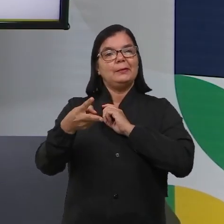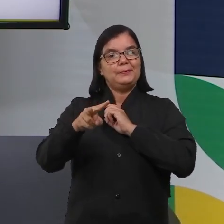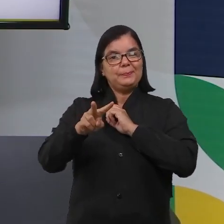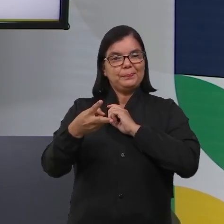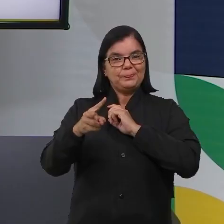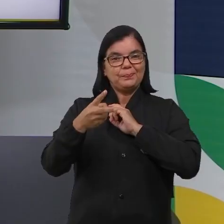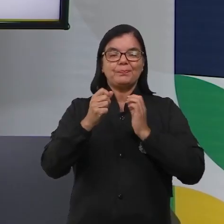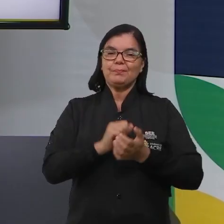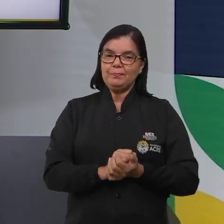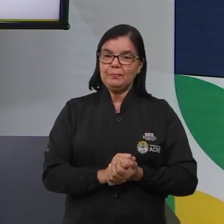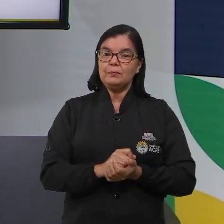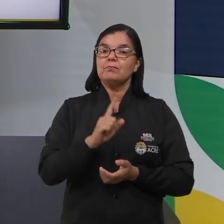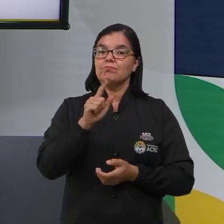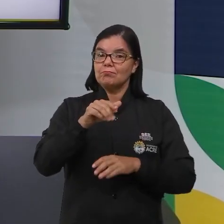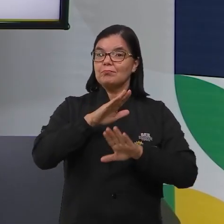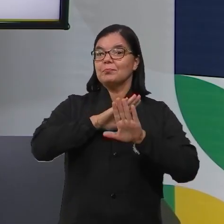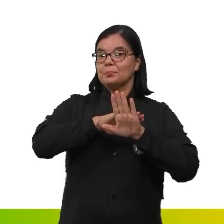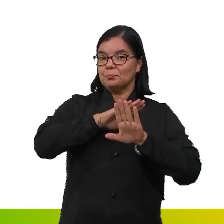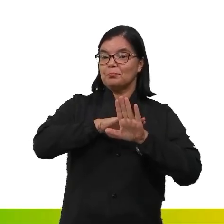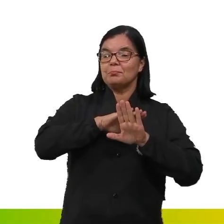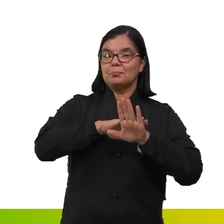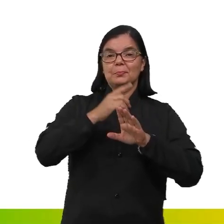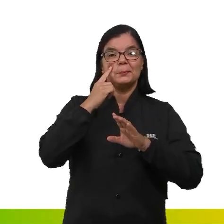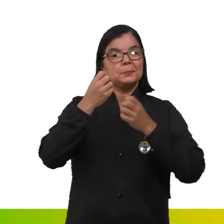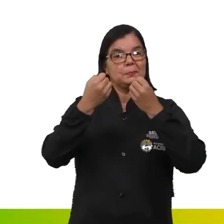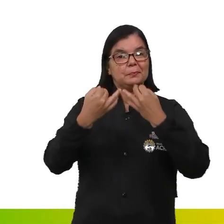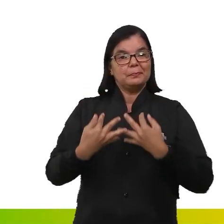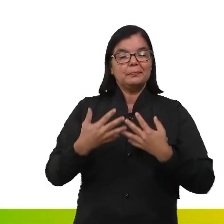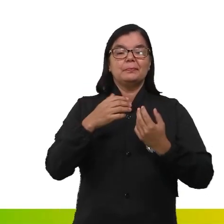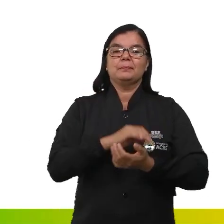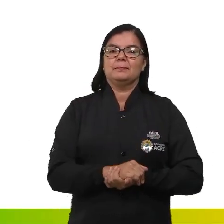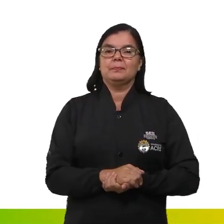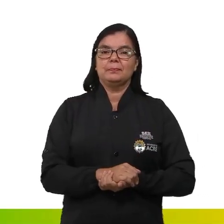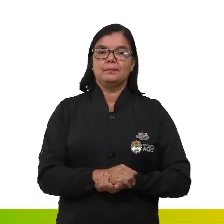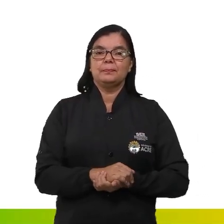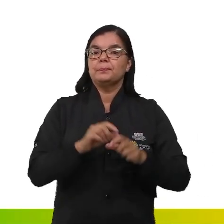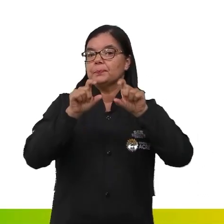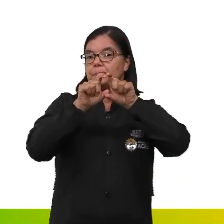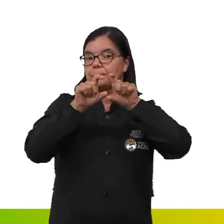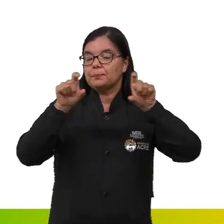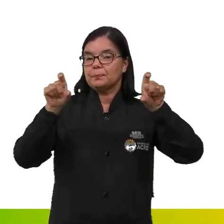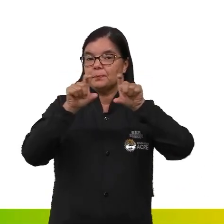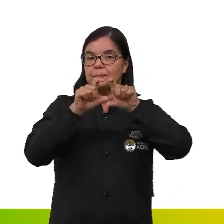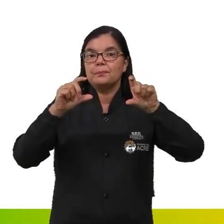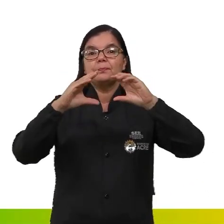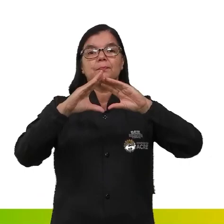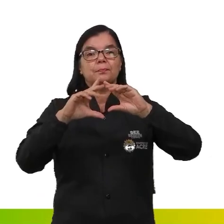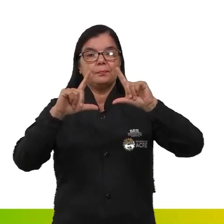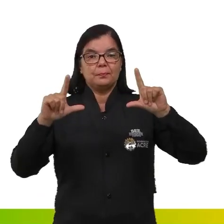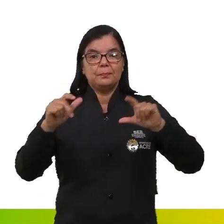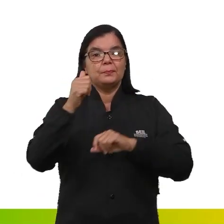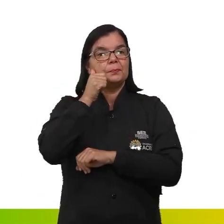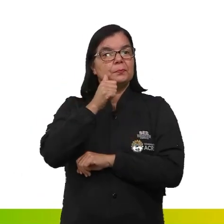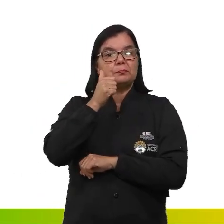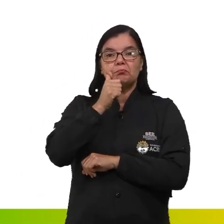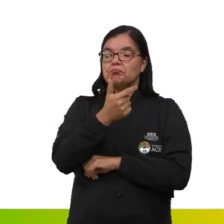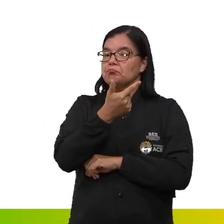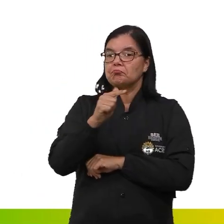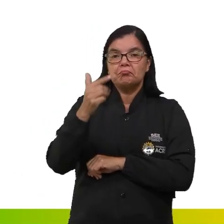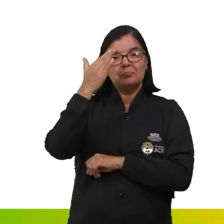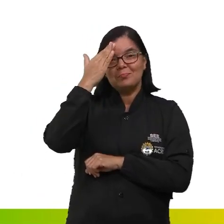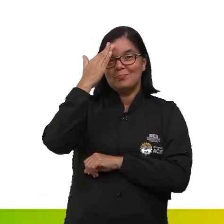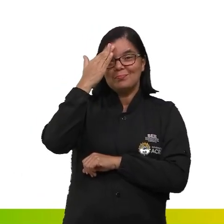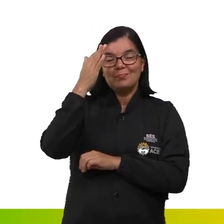é proposital. Olha só a explicação que nós temos. Na tirinha, fica claro que a mulher não entendeu